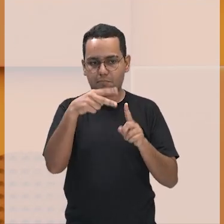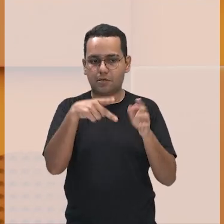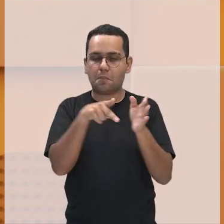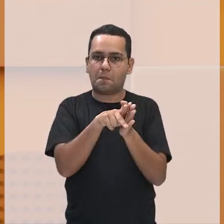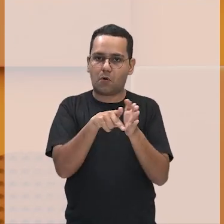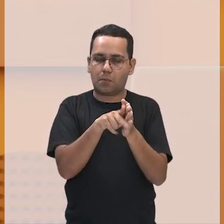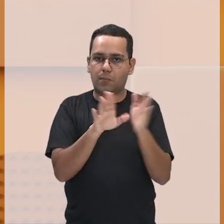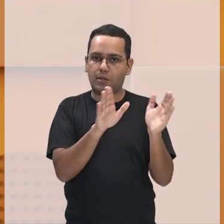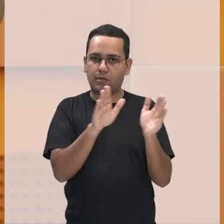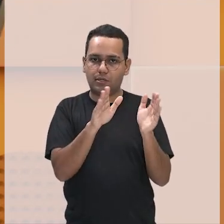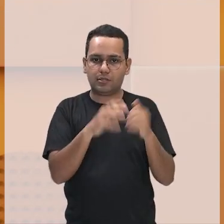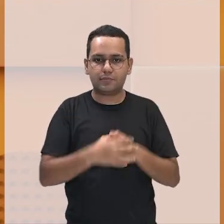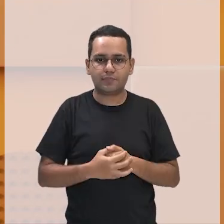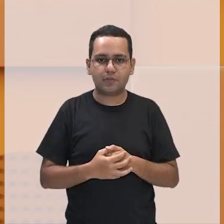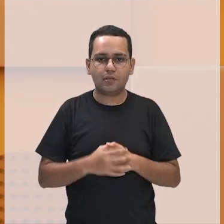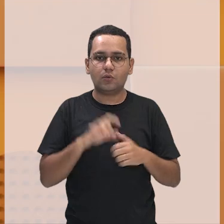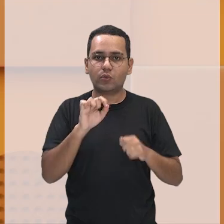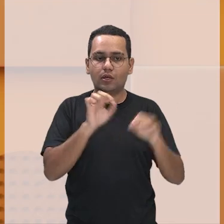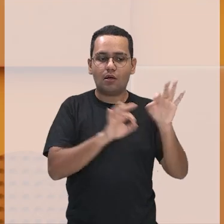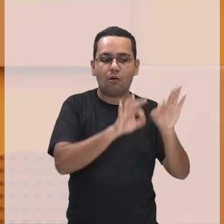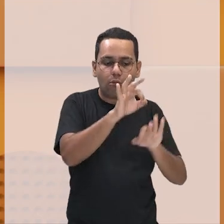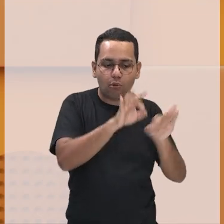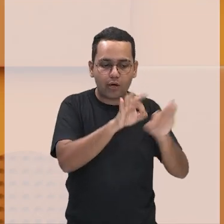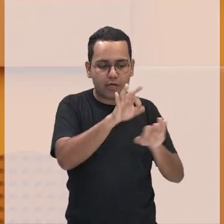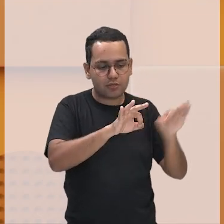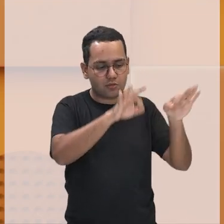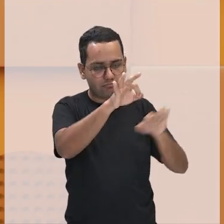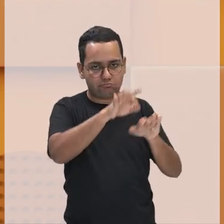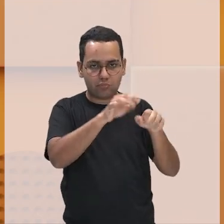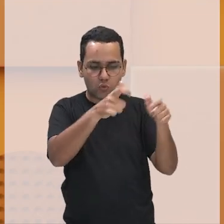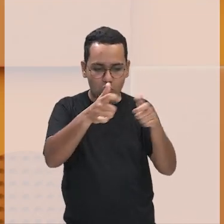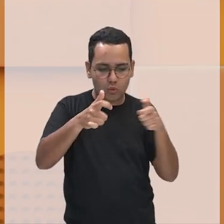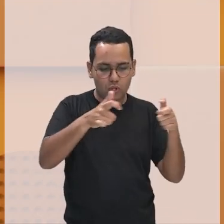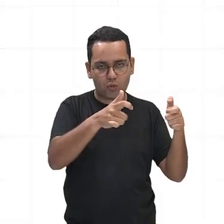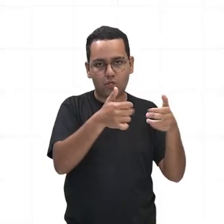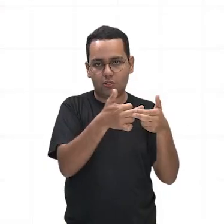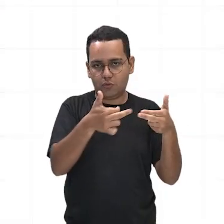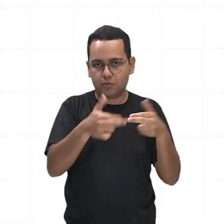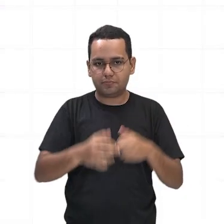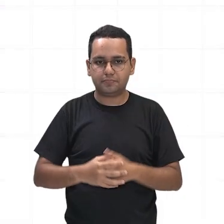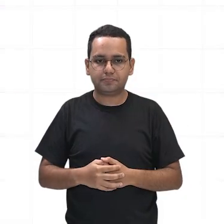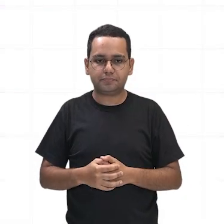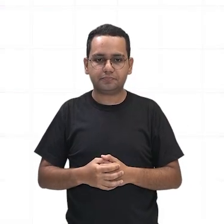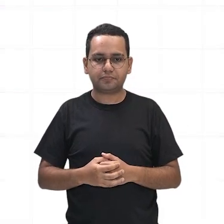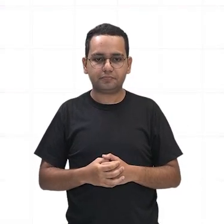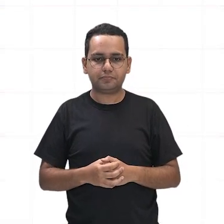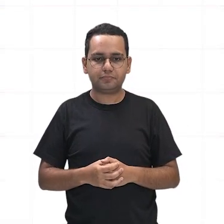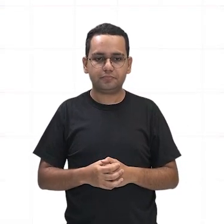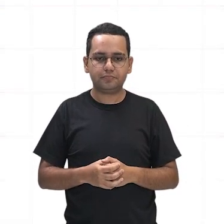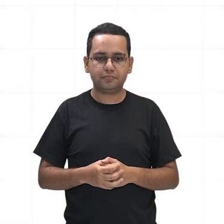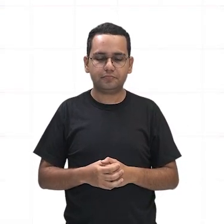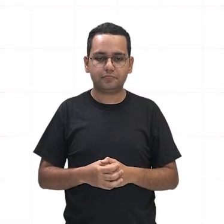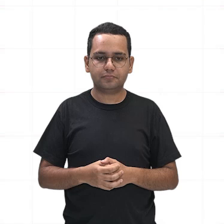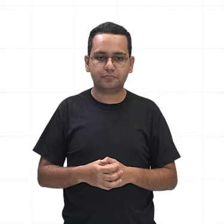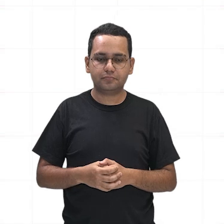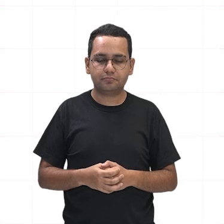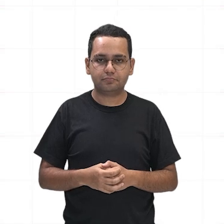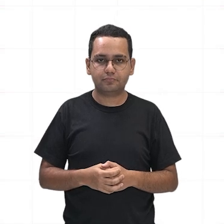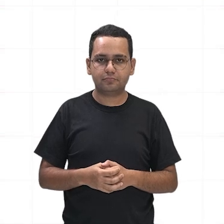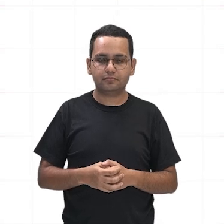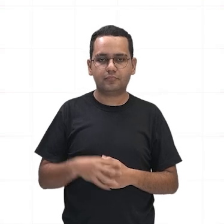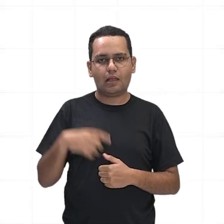crise. Eu estou tentando organizar, então, este império. Acompanha ali comigo, olha só.